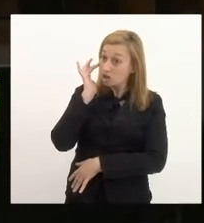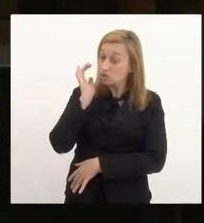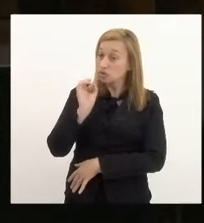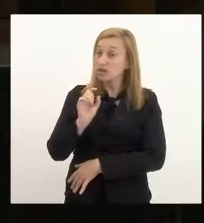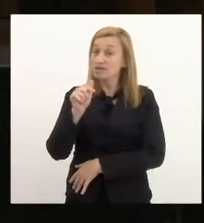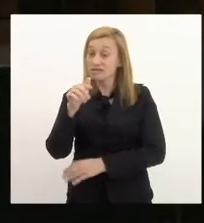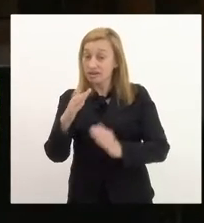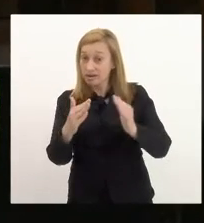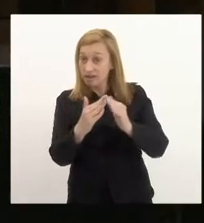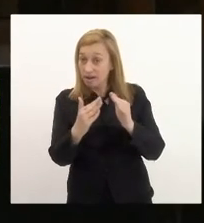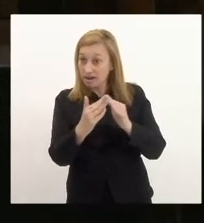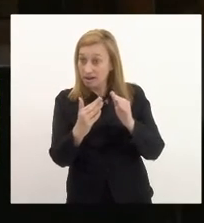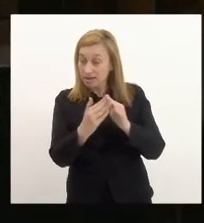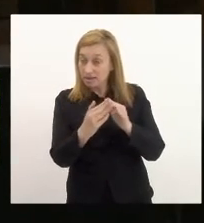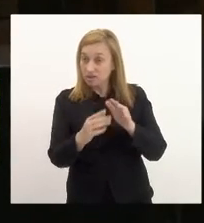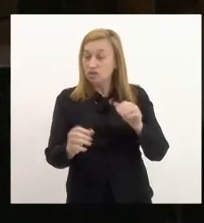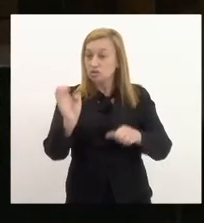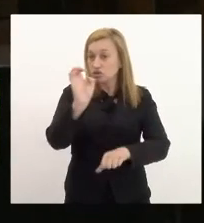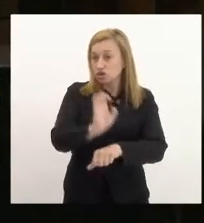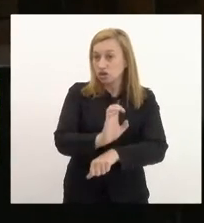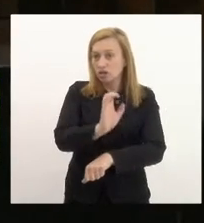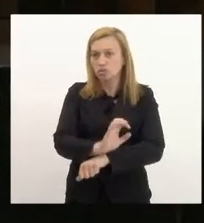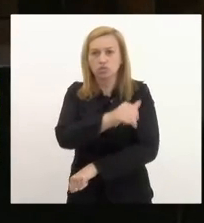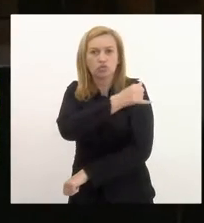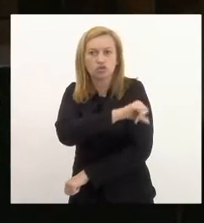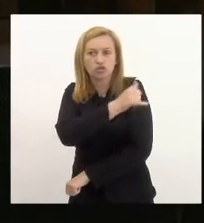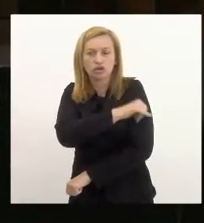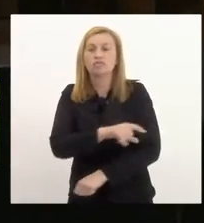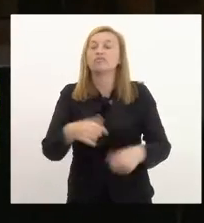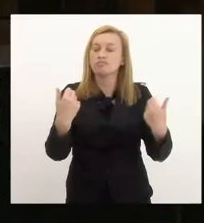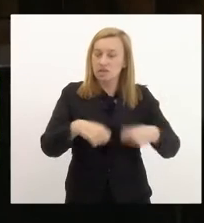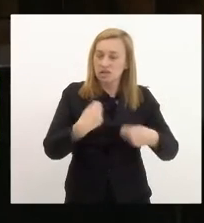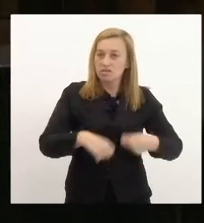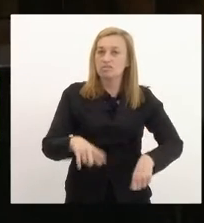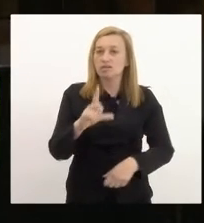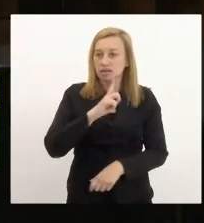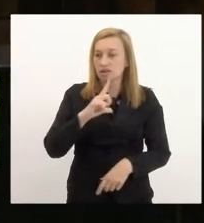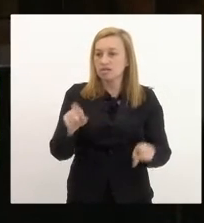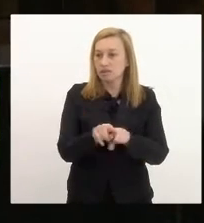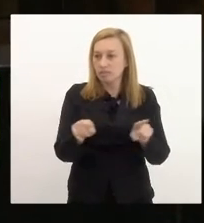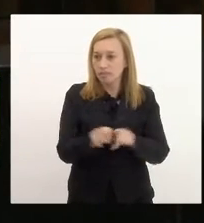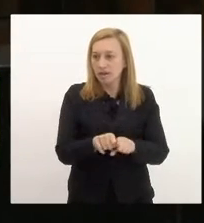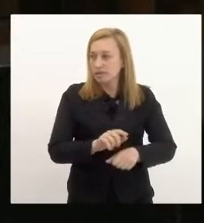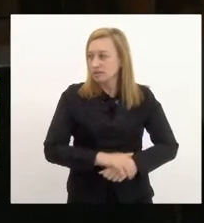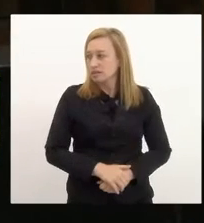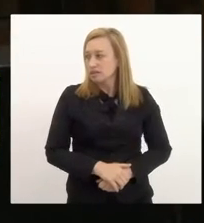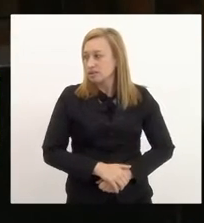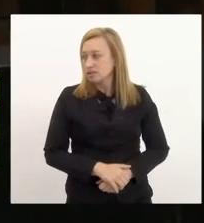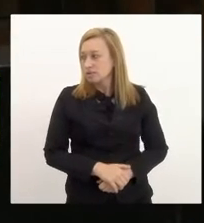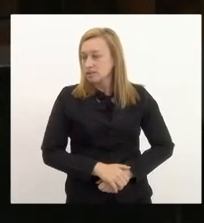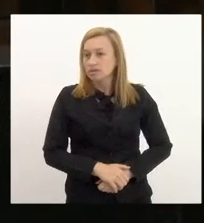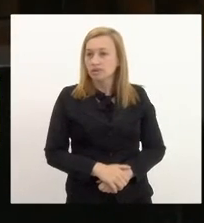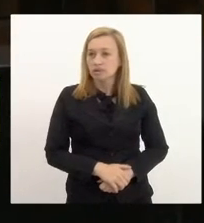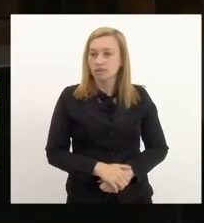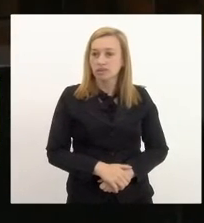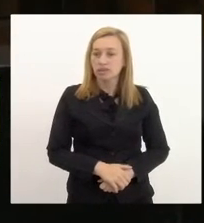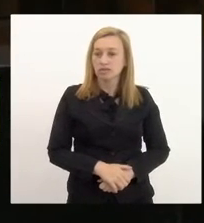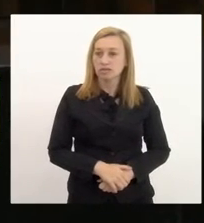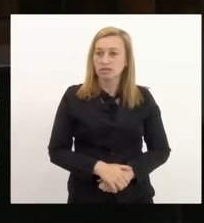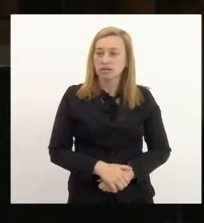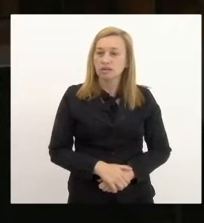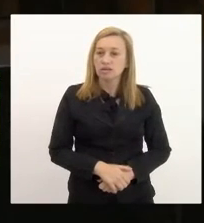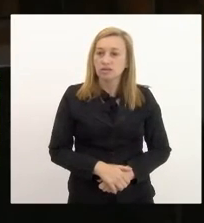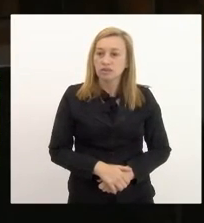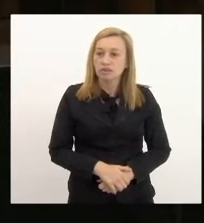essa casa Legislativa do Estado do Rio de Janeiro também precisa ter e nesse sentido não é